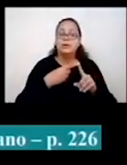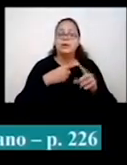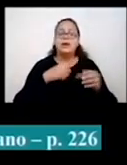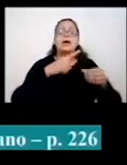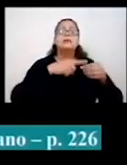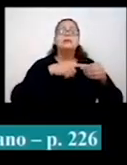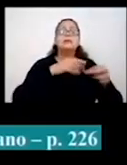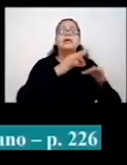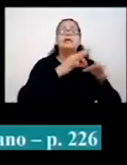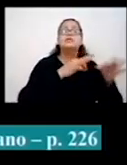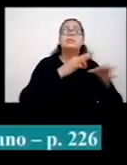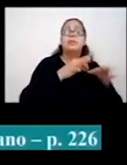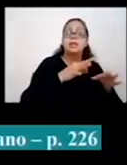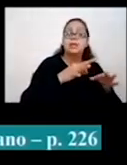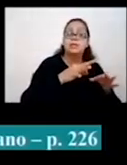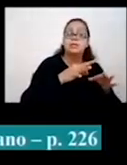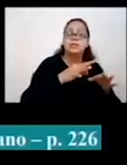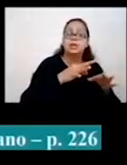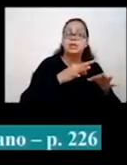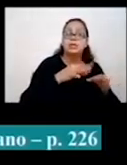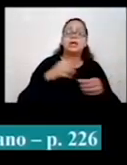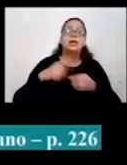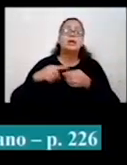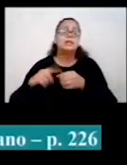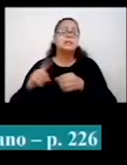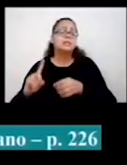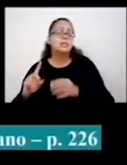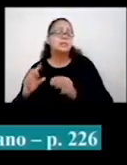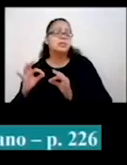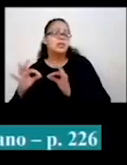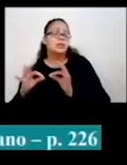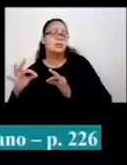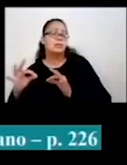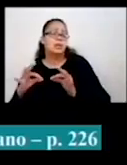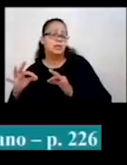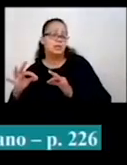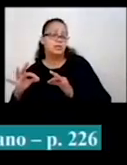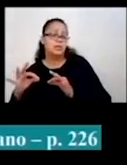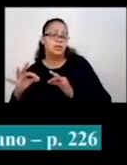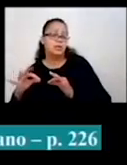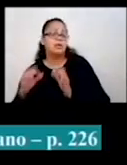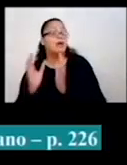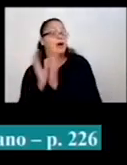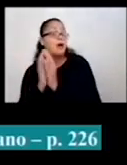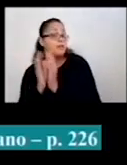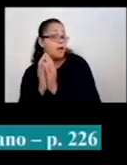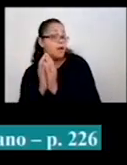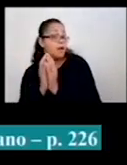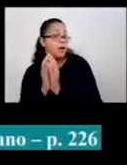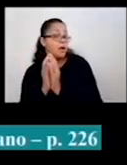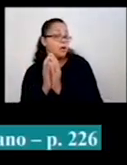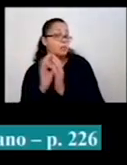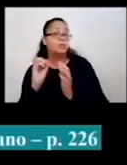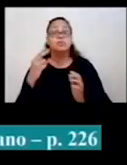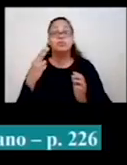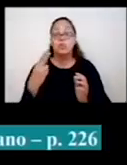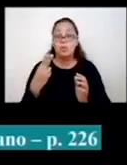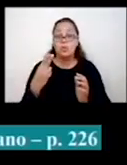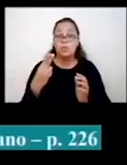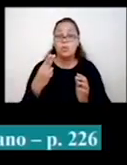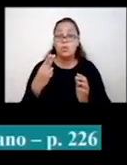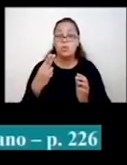qual cidade é planejada e qual é espontânea? Vocês vão simplesmente responder: A é Palmas, A é Ouro